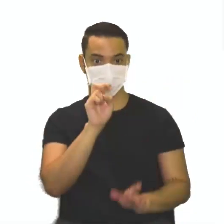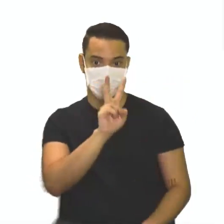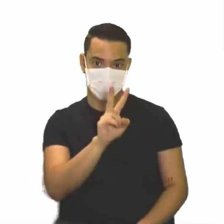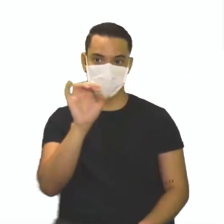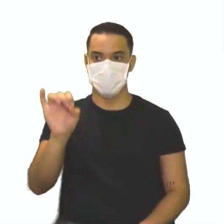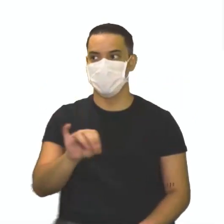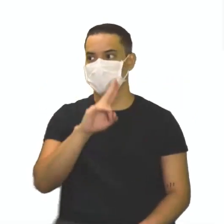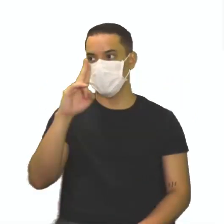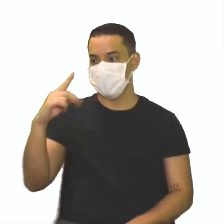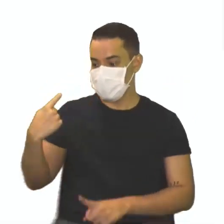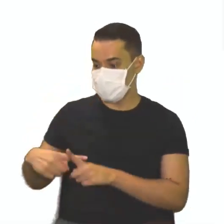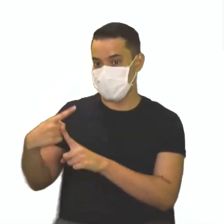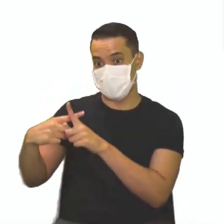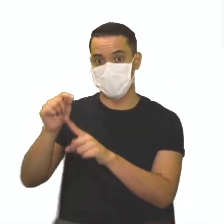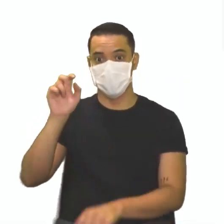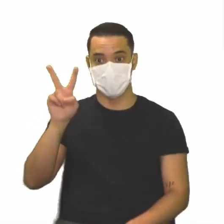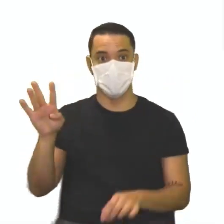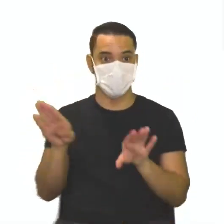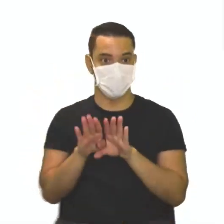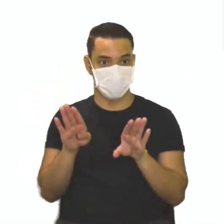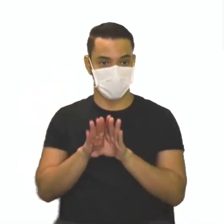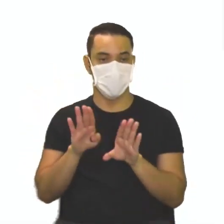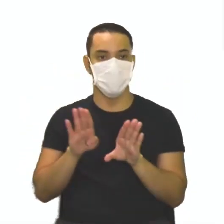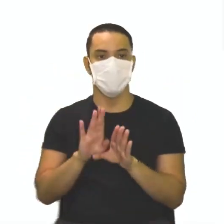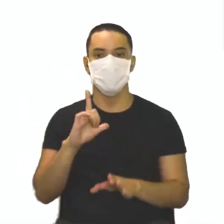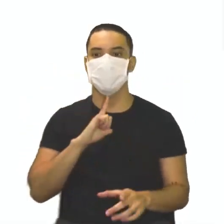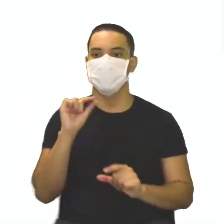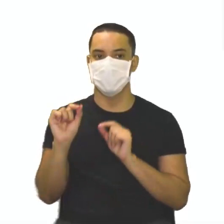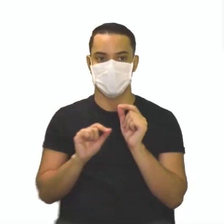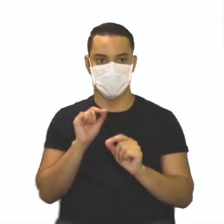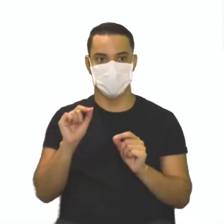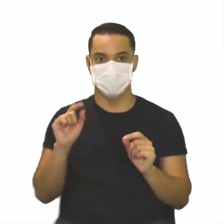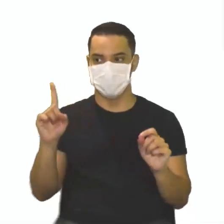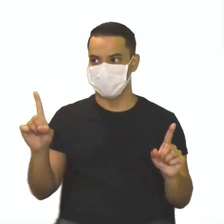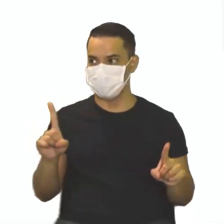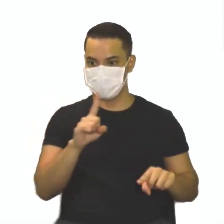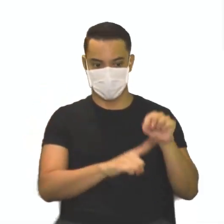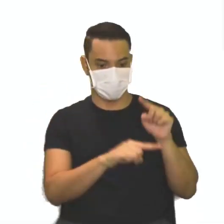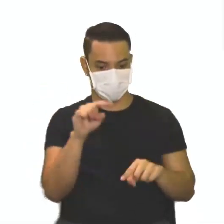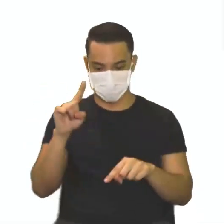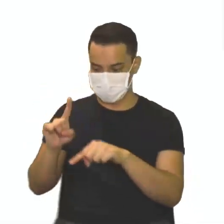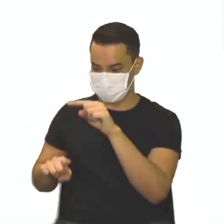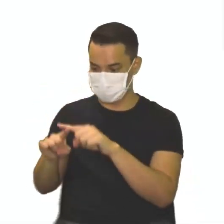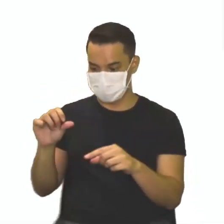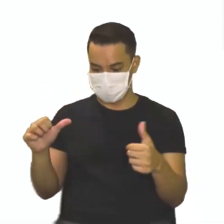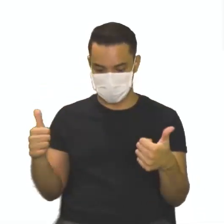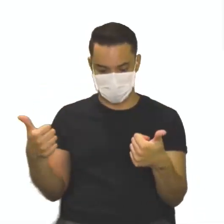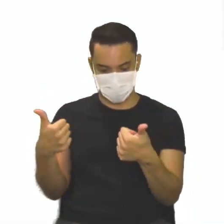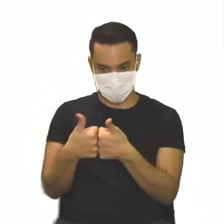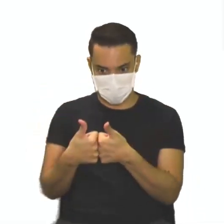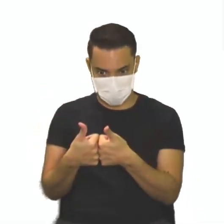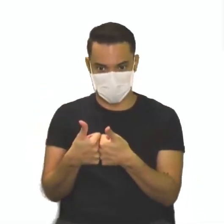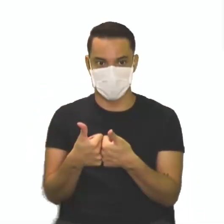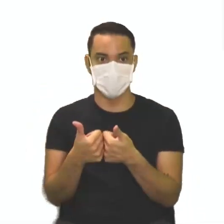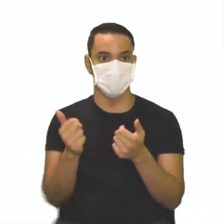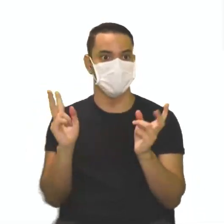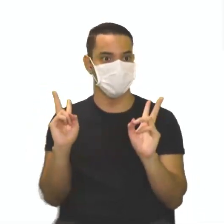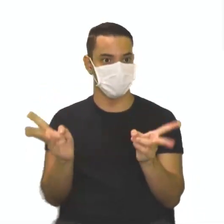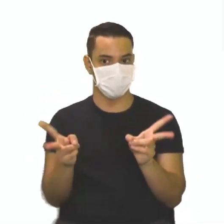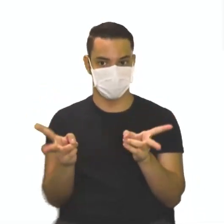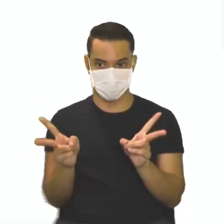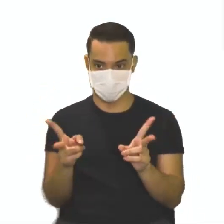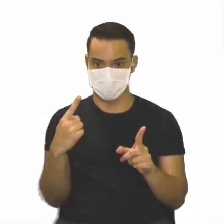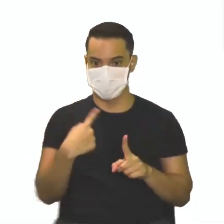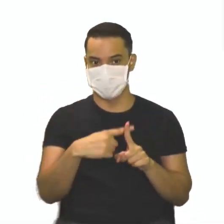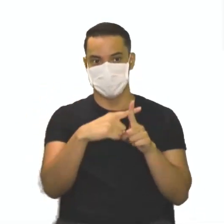duas cargas positivas, e eu aproximo dois objetos que estão carregados com carga de mesmo sinal,